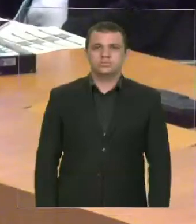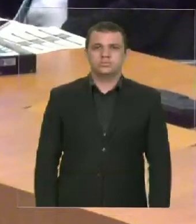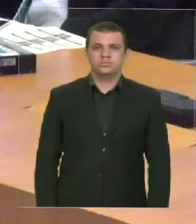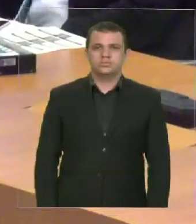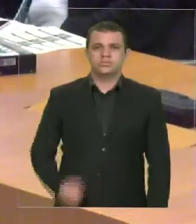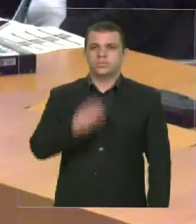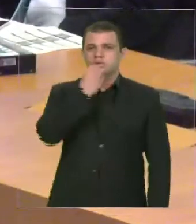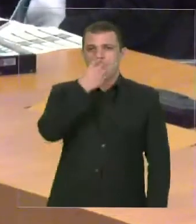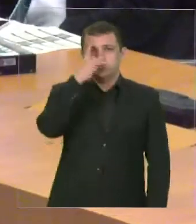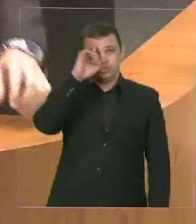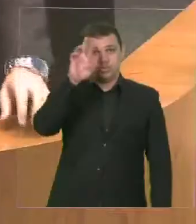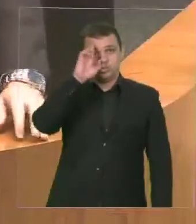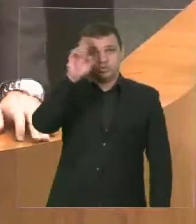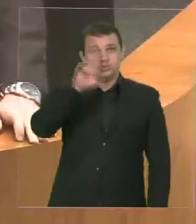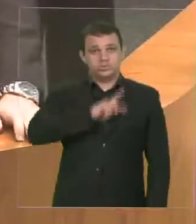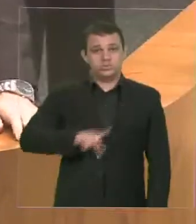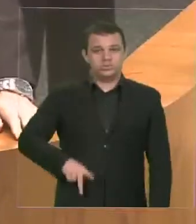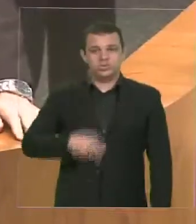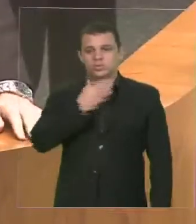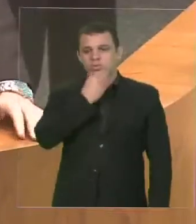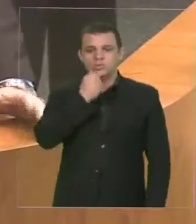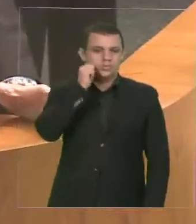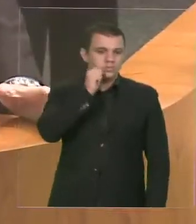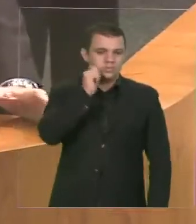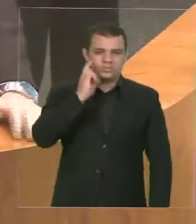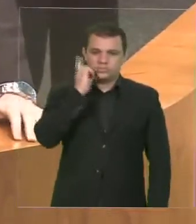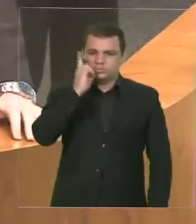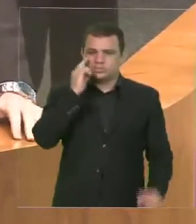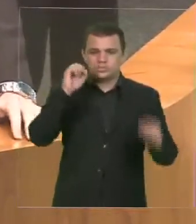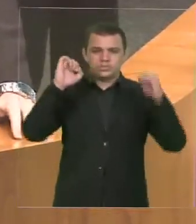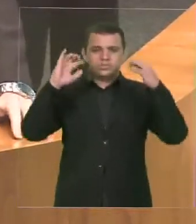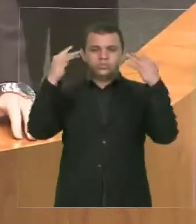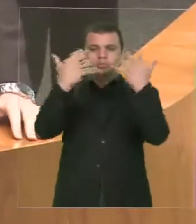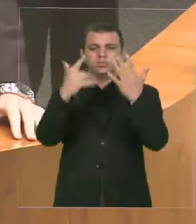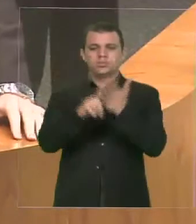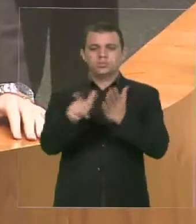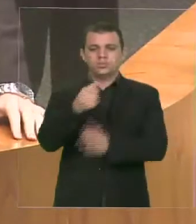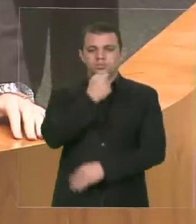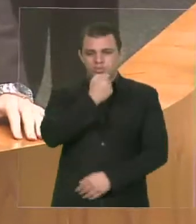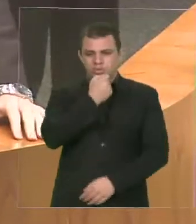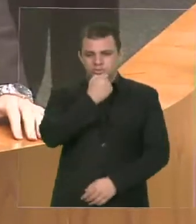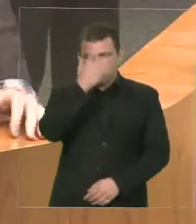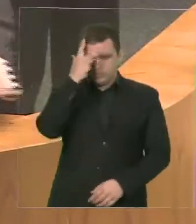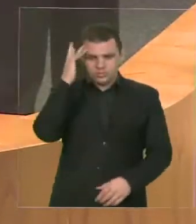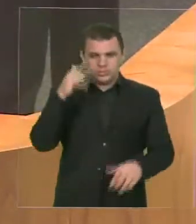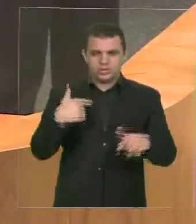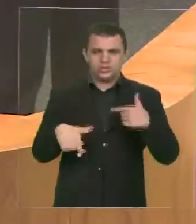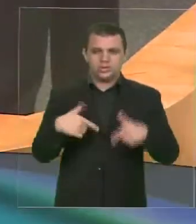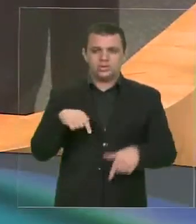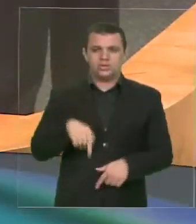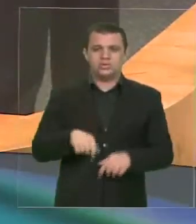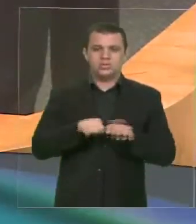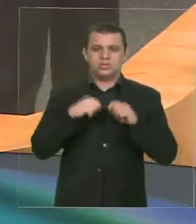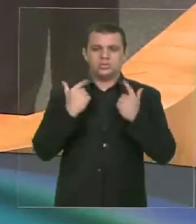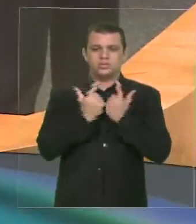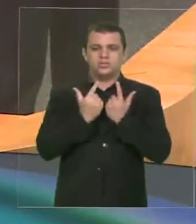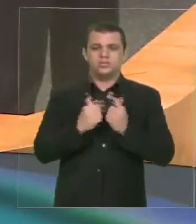Bom dia, senhor presidente, senhoras e senhores deputados, galeria, imprensa, servidores desta casa,